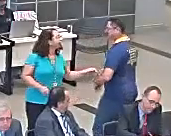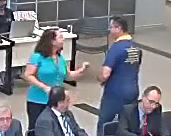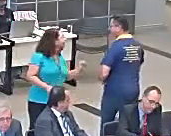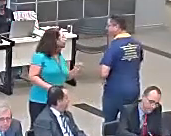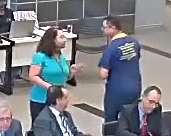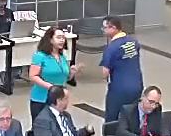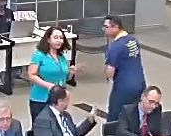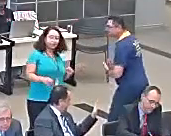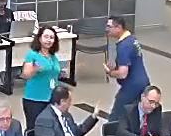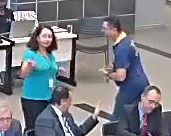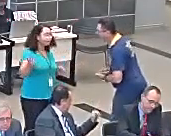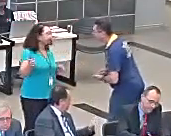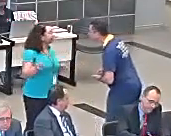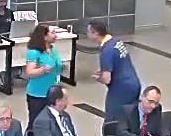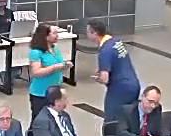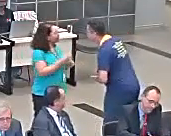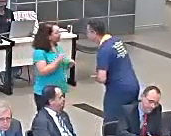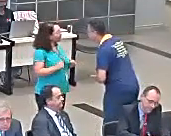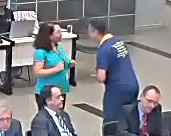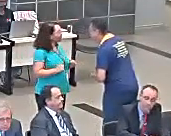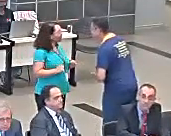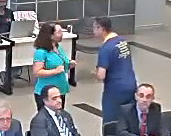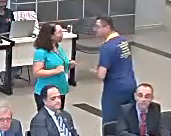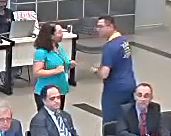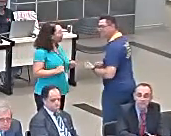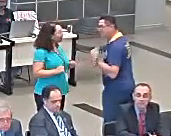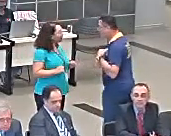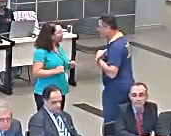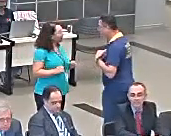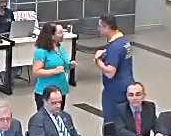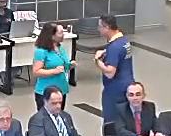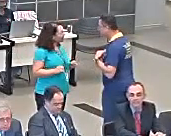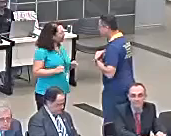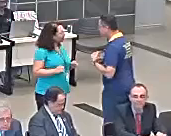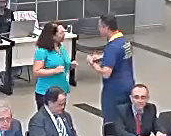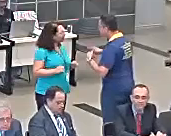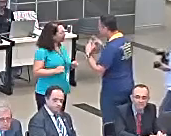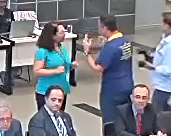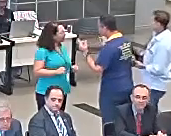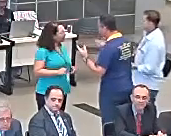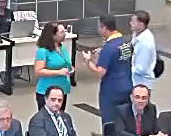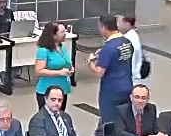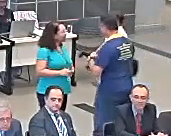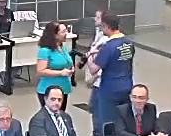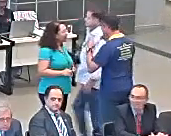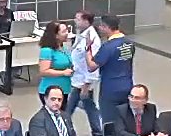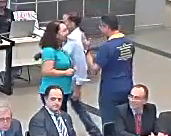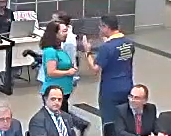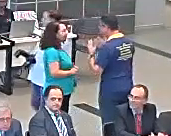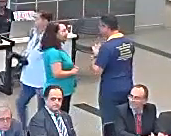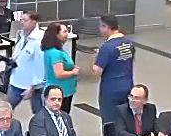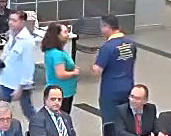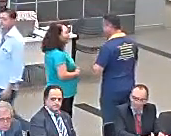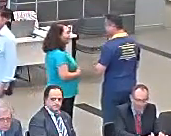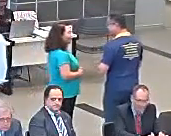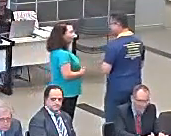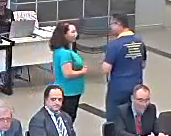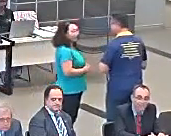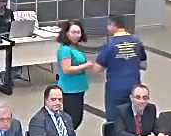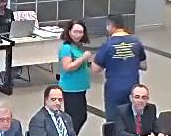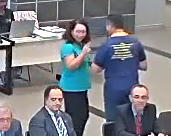que aqueles o ônibus lotado para vir colocar nós dentro do ônibus Então os passageiros que paga uma passagem cara que